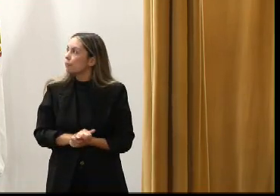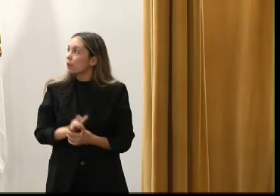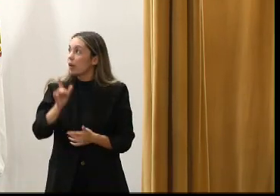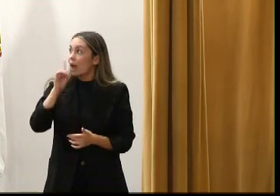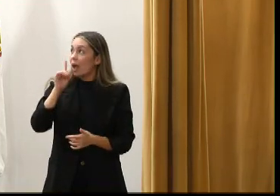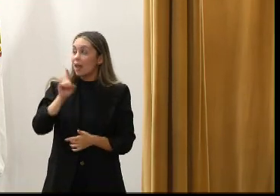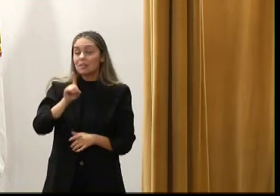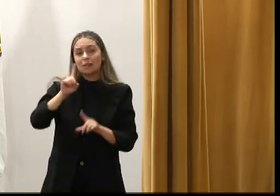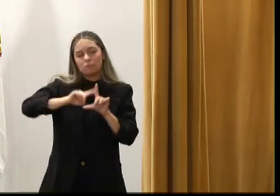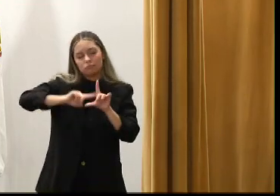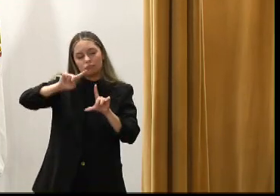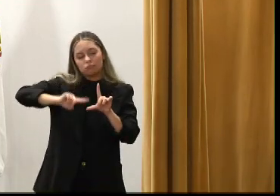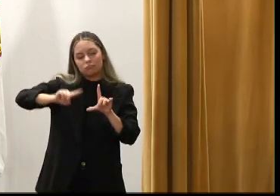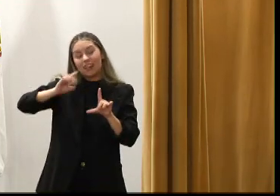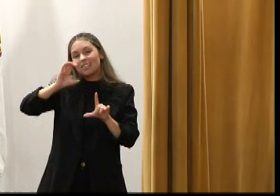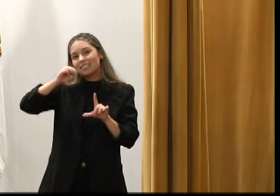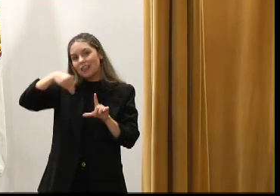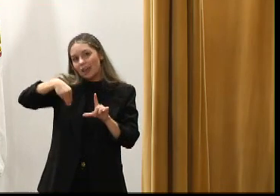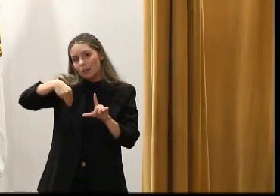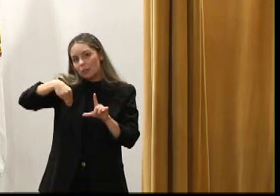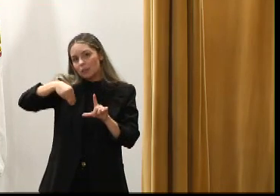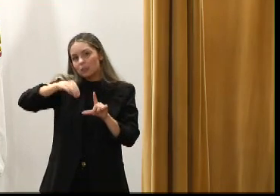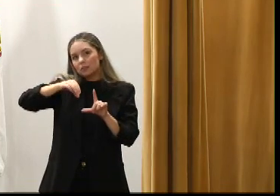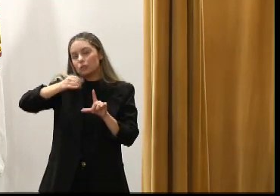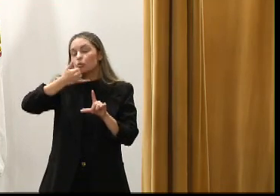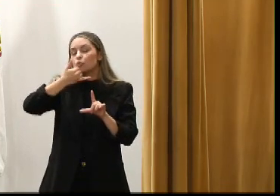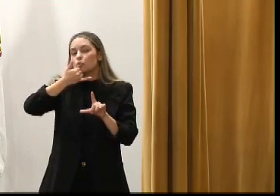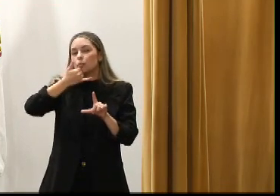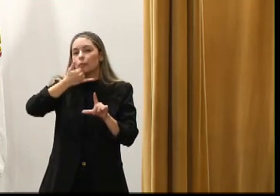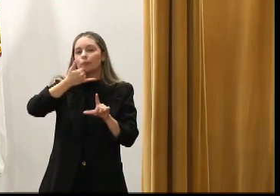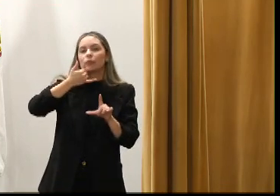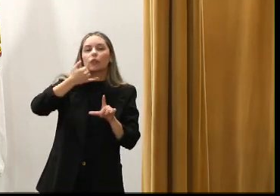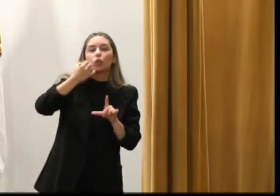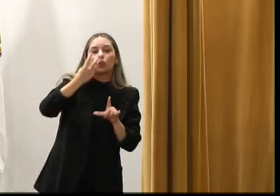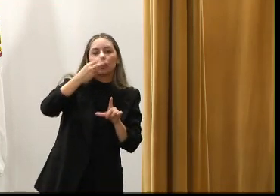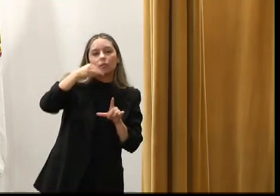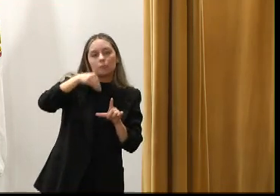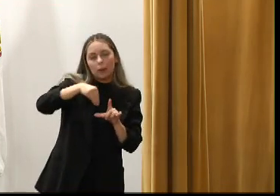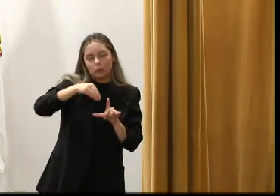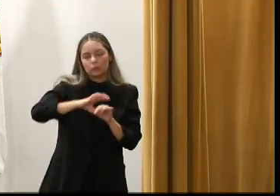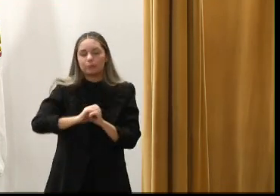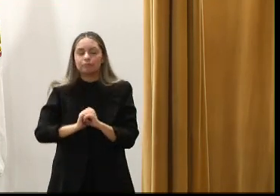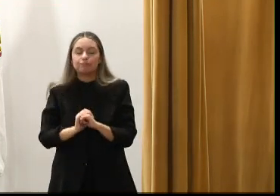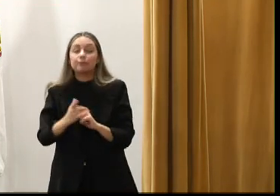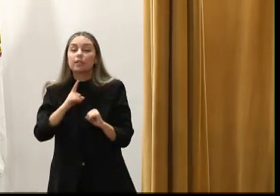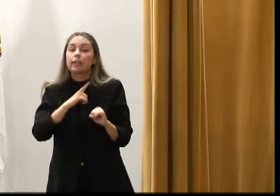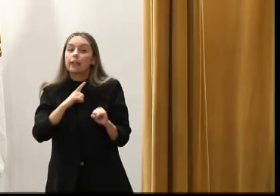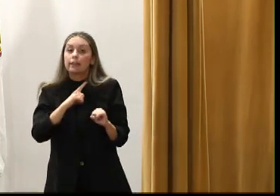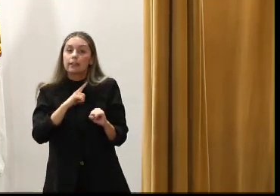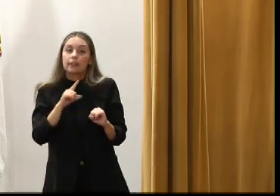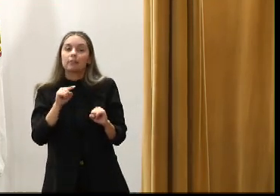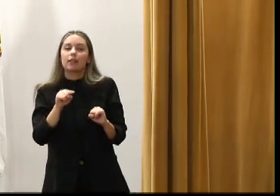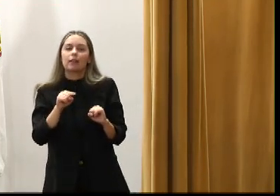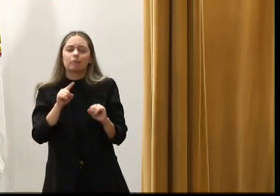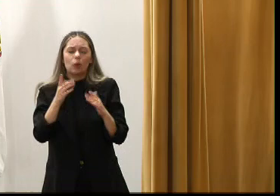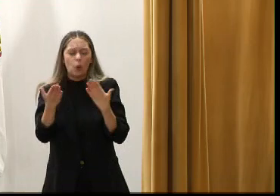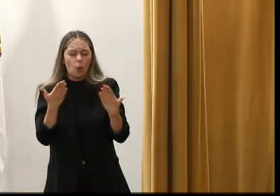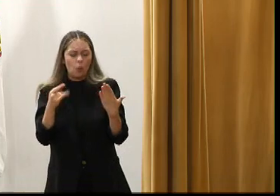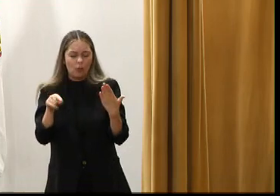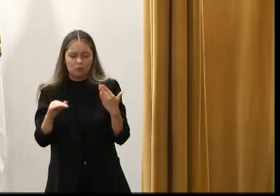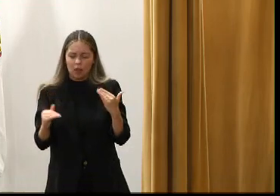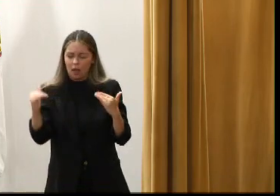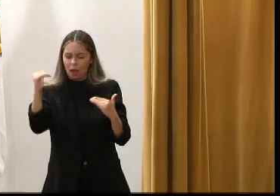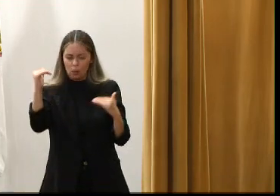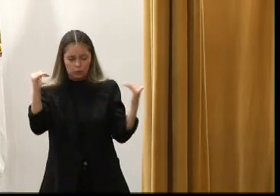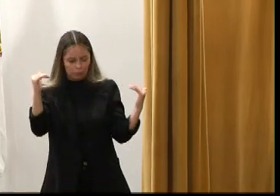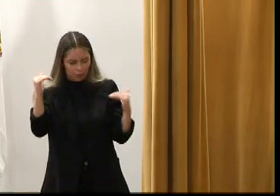centímetros. Na verdade é metros, 0,2 metros, 20 centímetros. Ou seja, se a gente compara o nível na parte alta para a